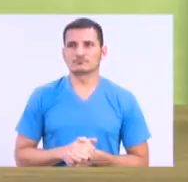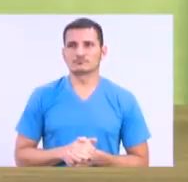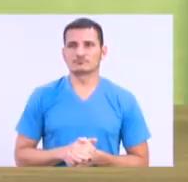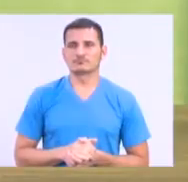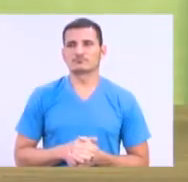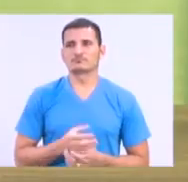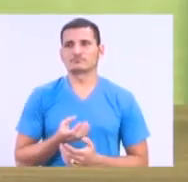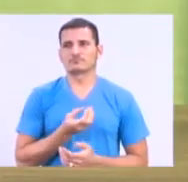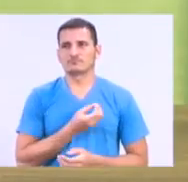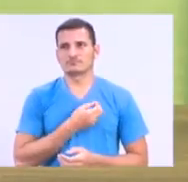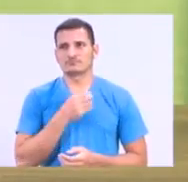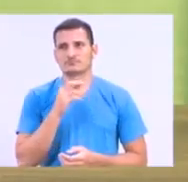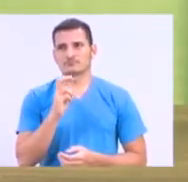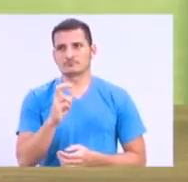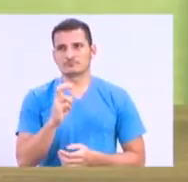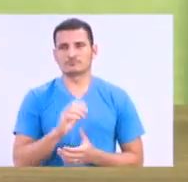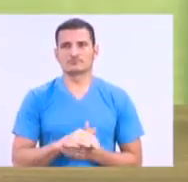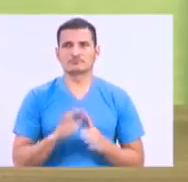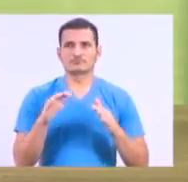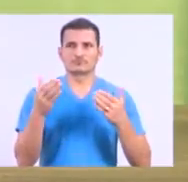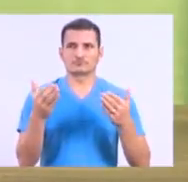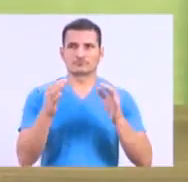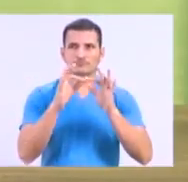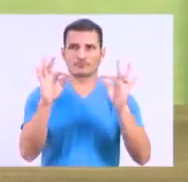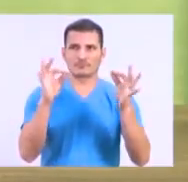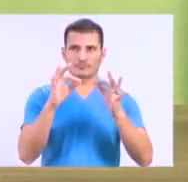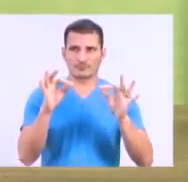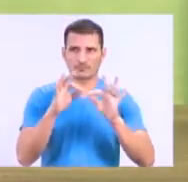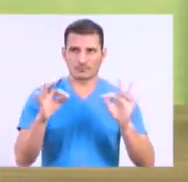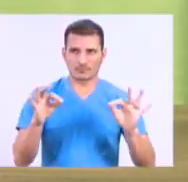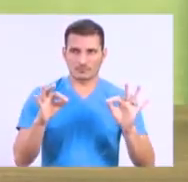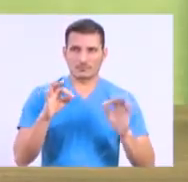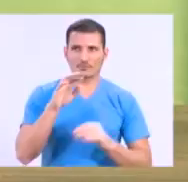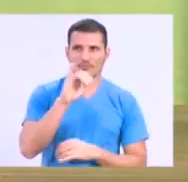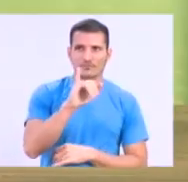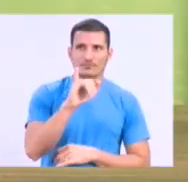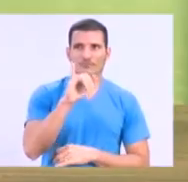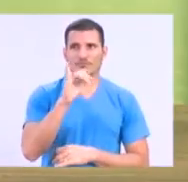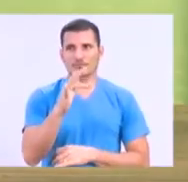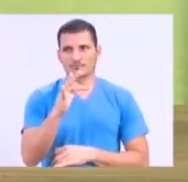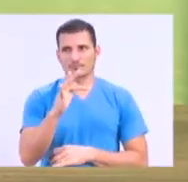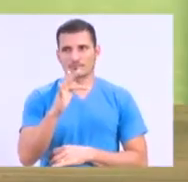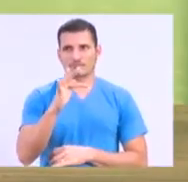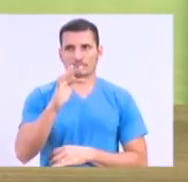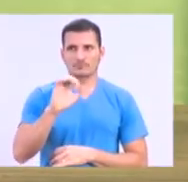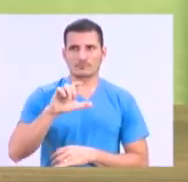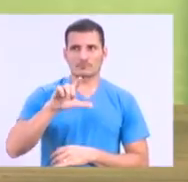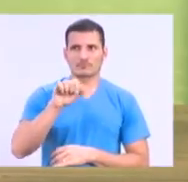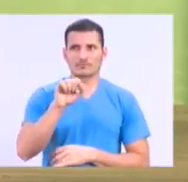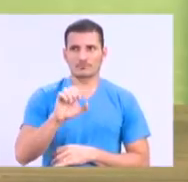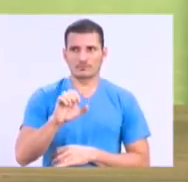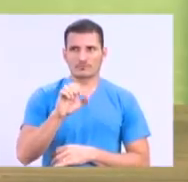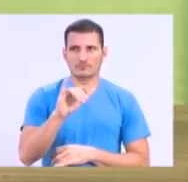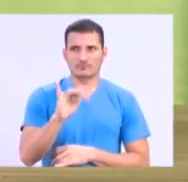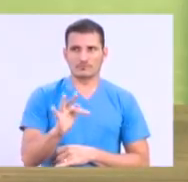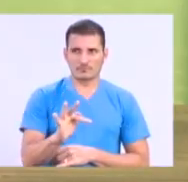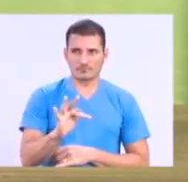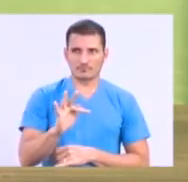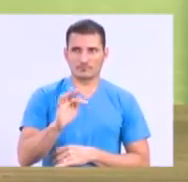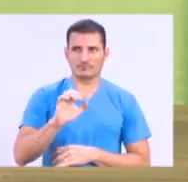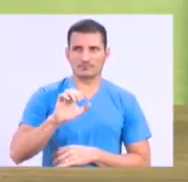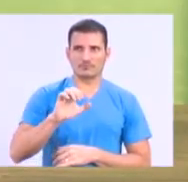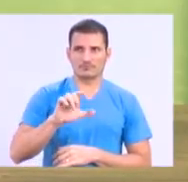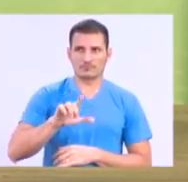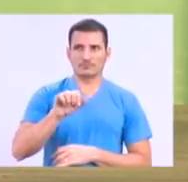número 5. Qual a estrutura de um comando if, else if, else em PHP?